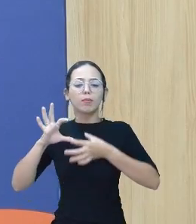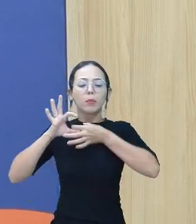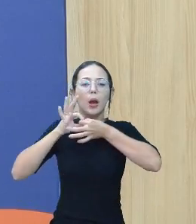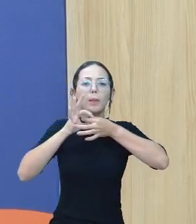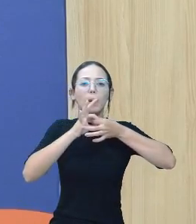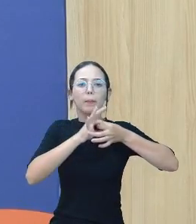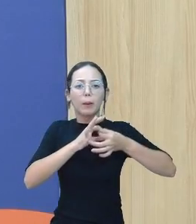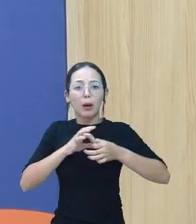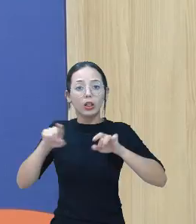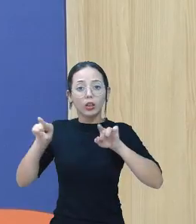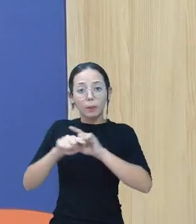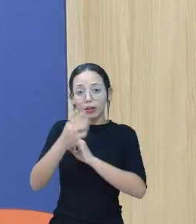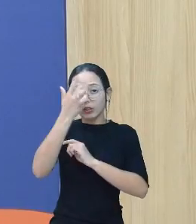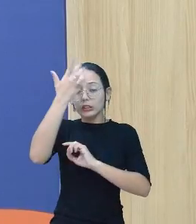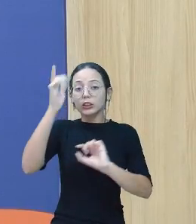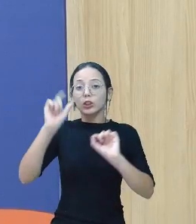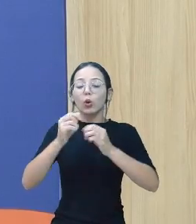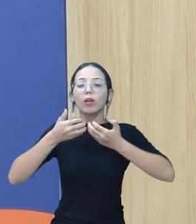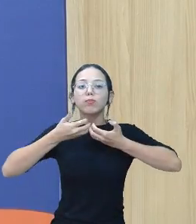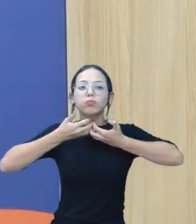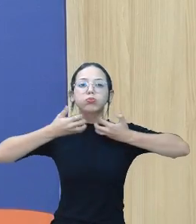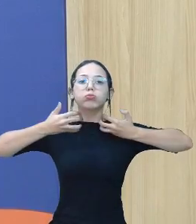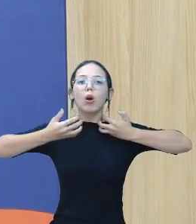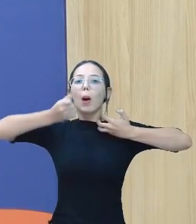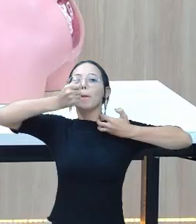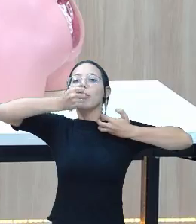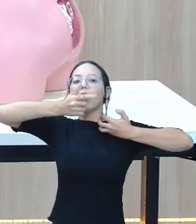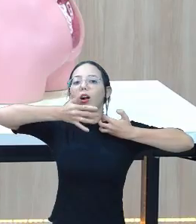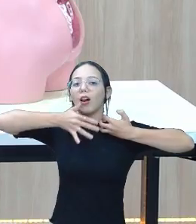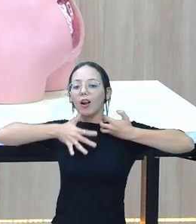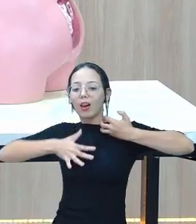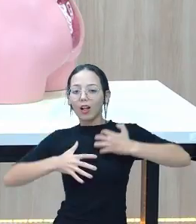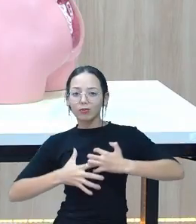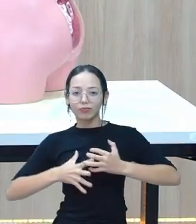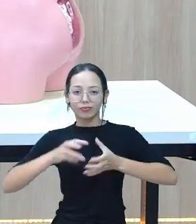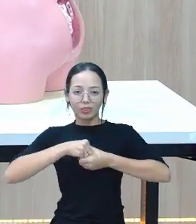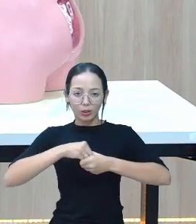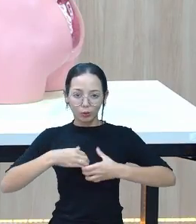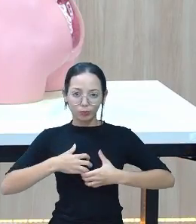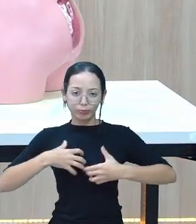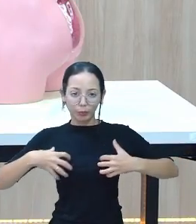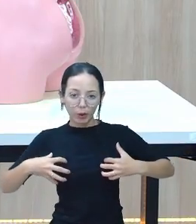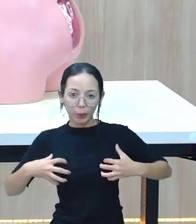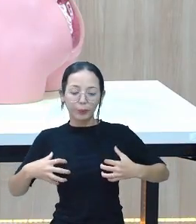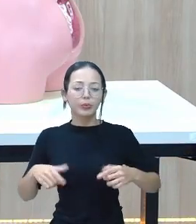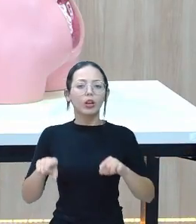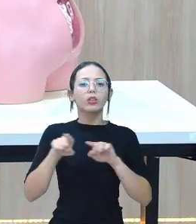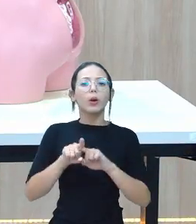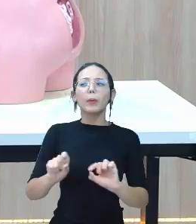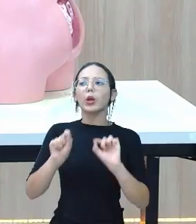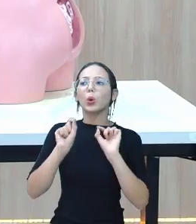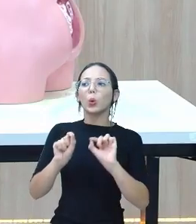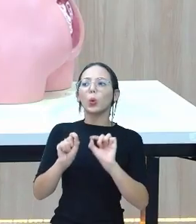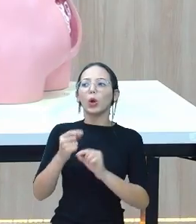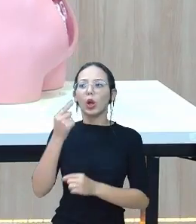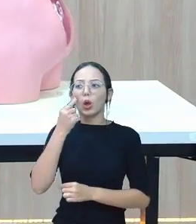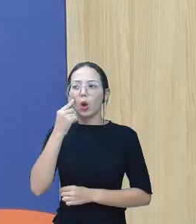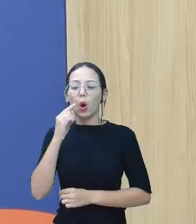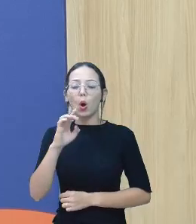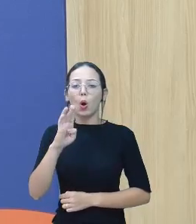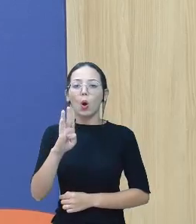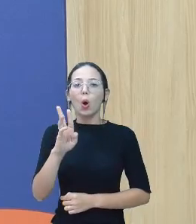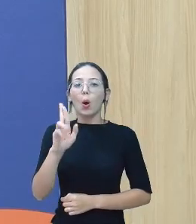também facilitando a passagem do oxigênio. Depois tem os brônquios, que